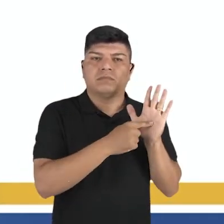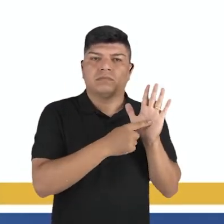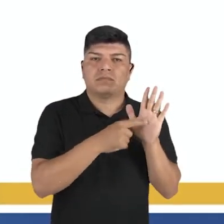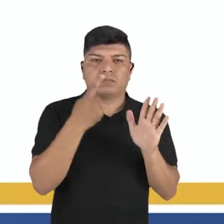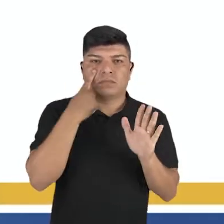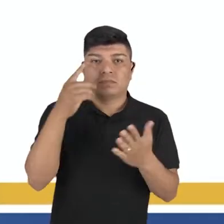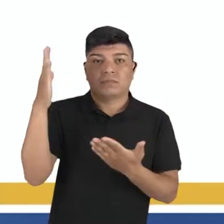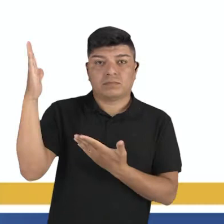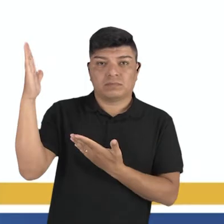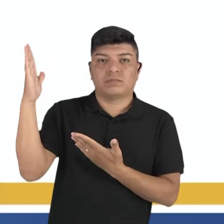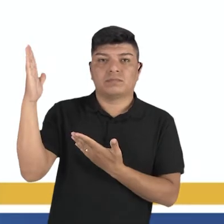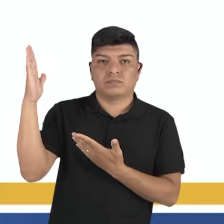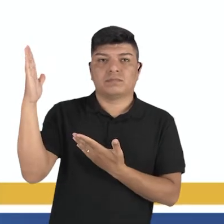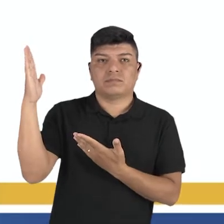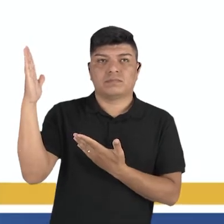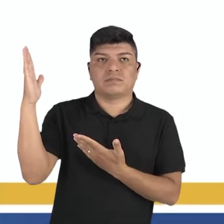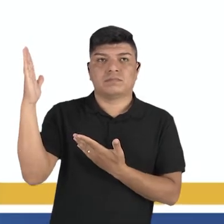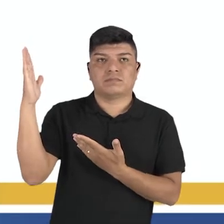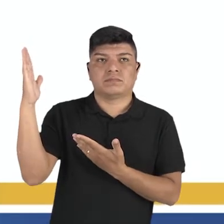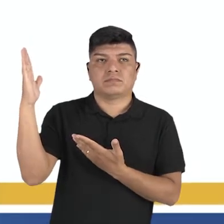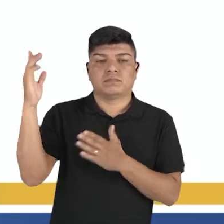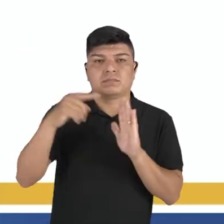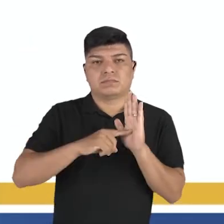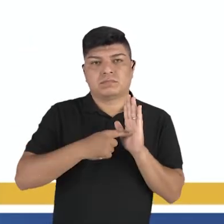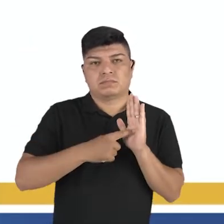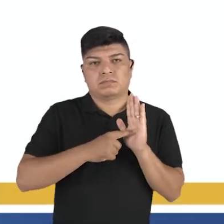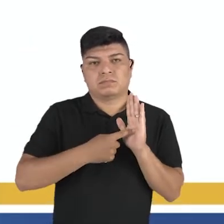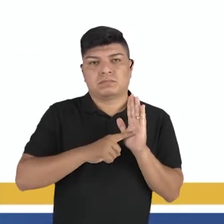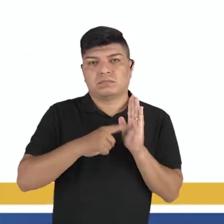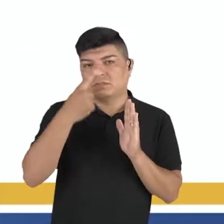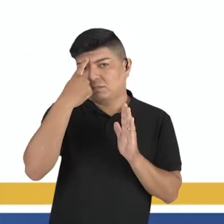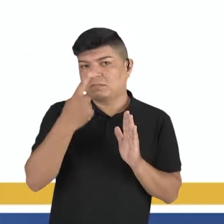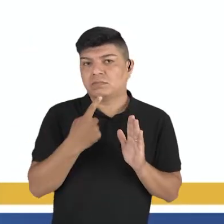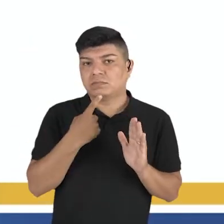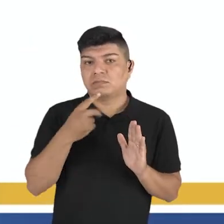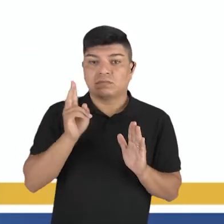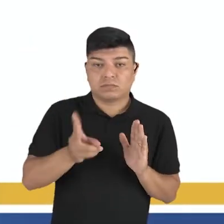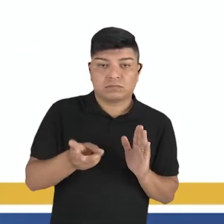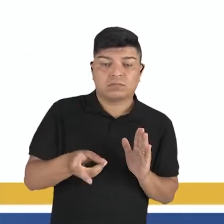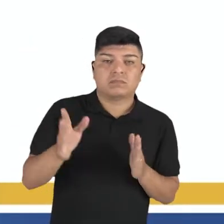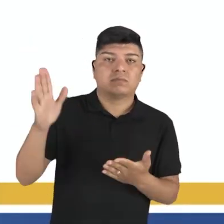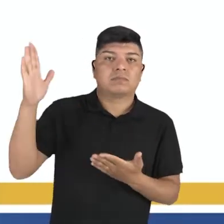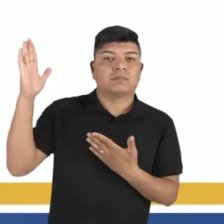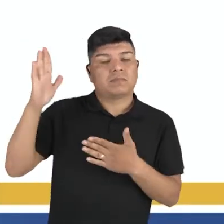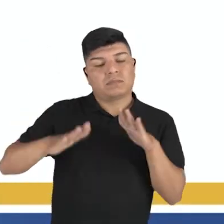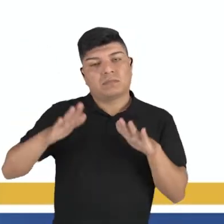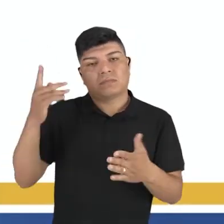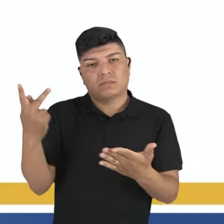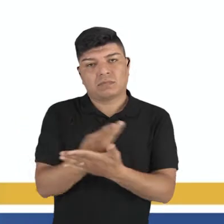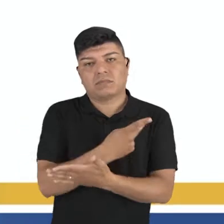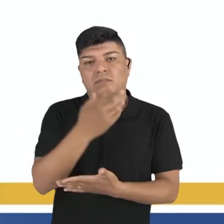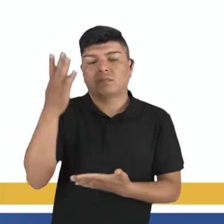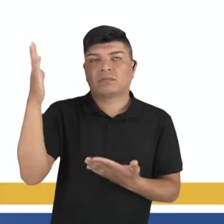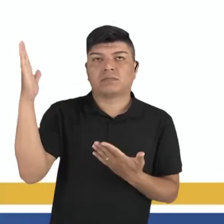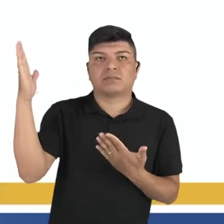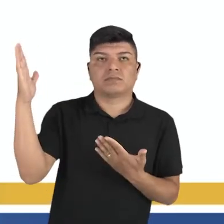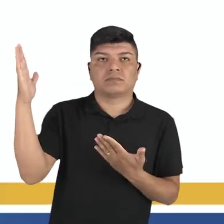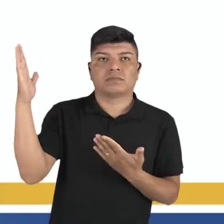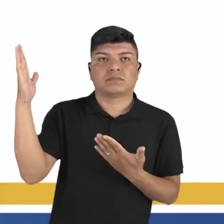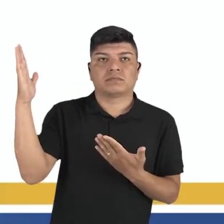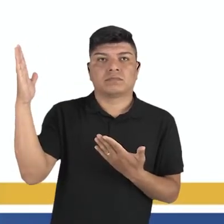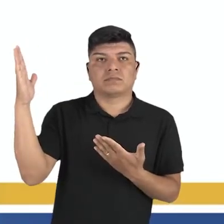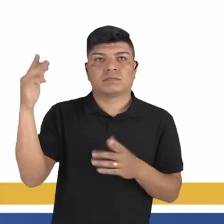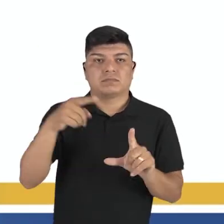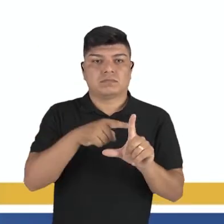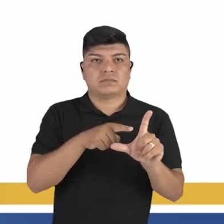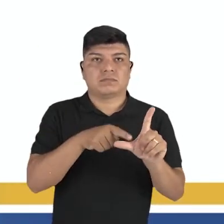cantinho. Ele é representado assim, em muitas figuras, não sempre, mas geralmente acontece. Aqui